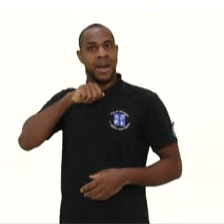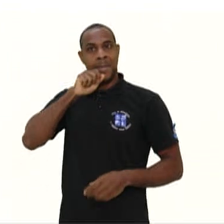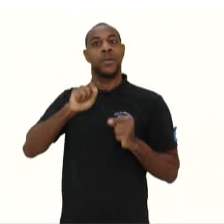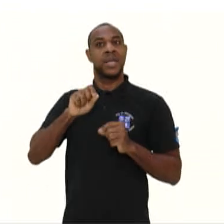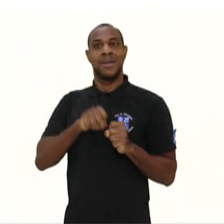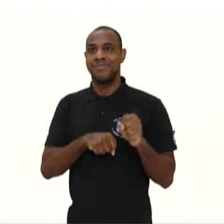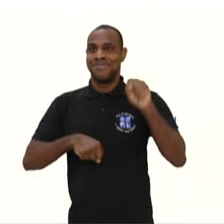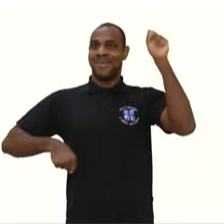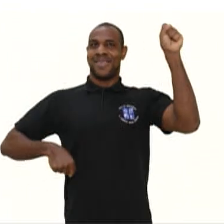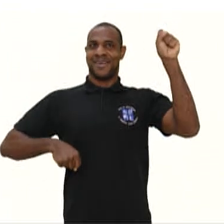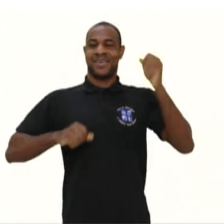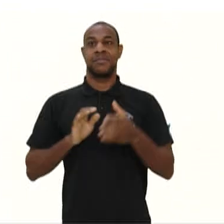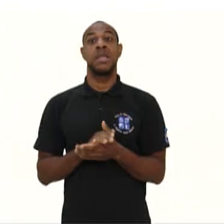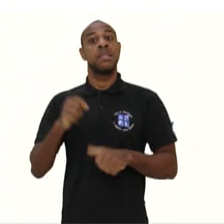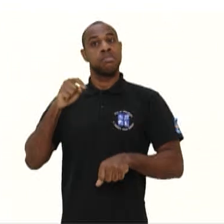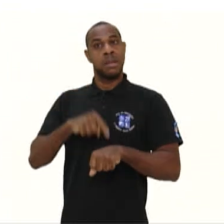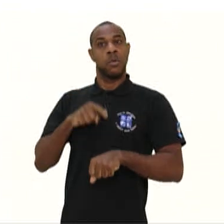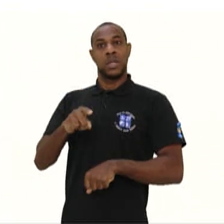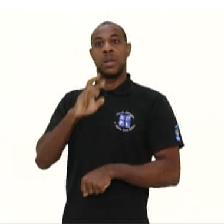vocês responderem, a gente já volta.